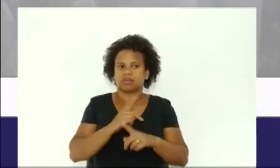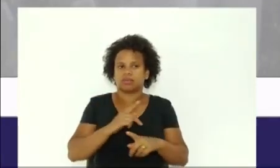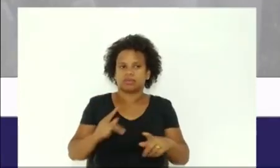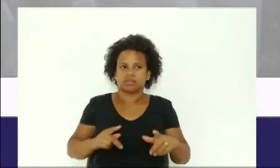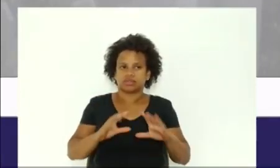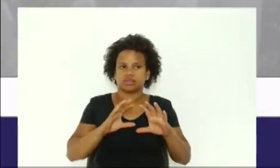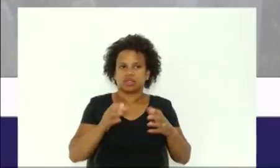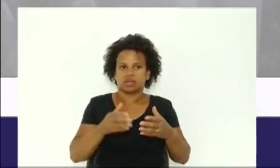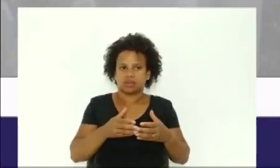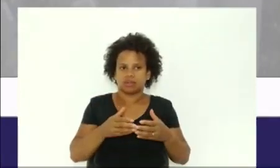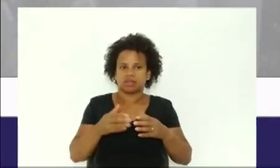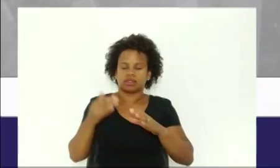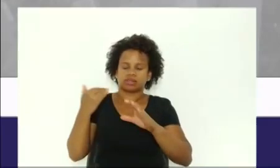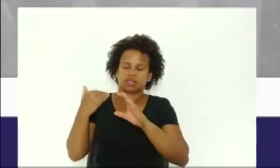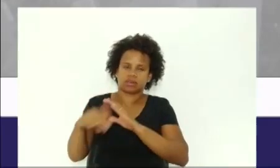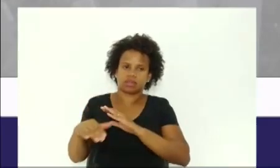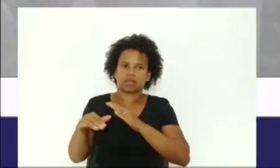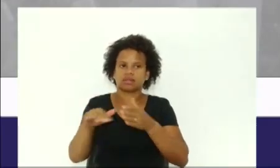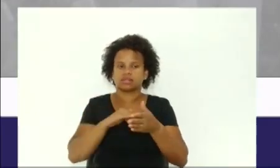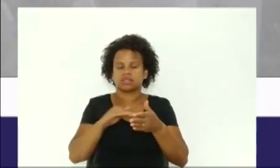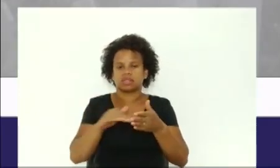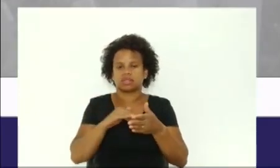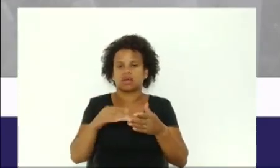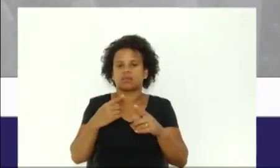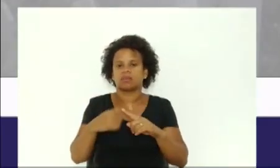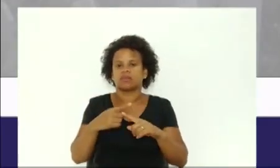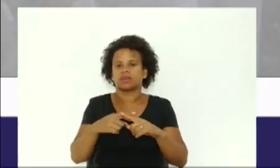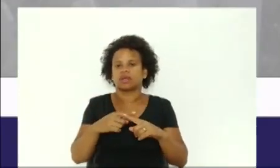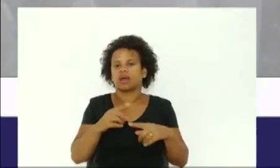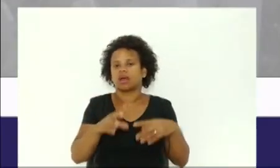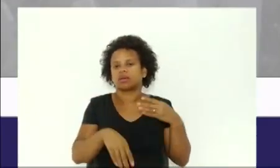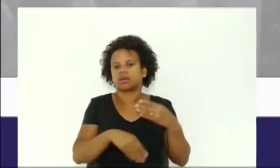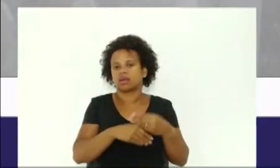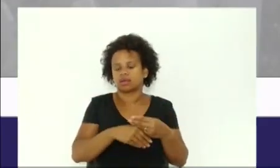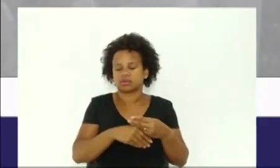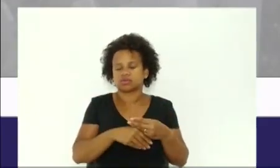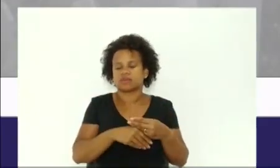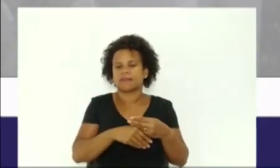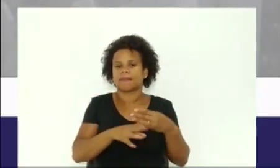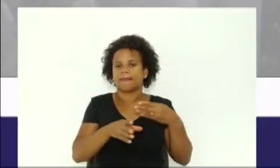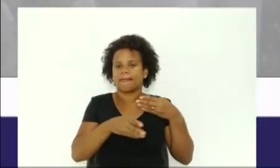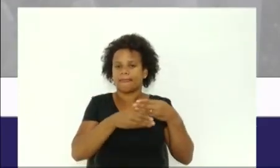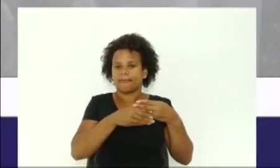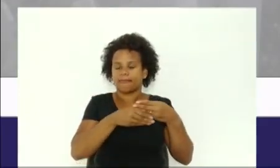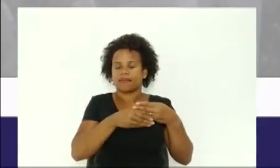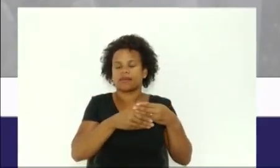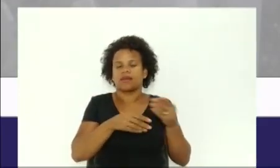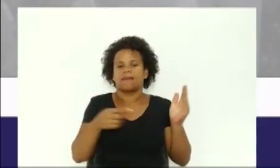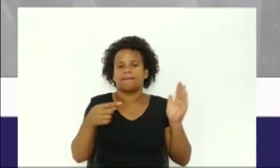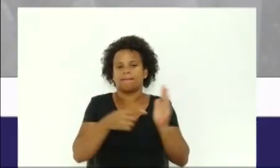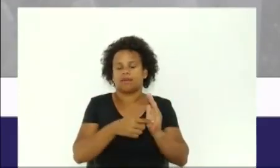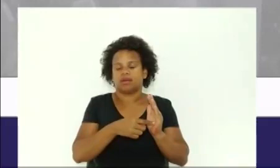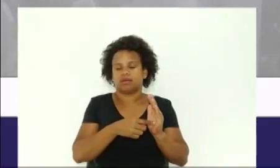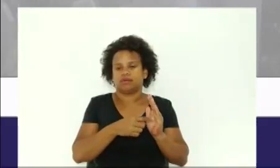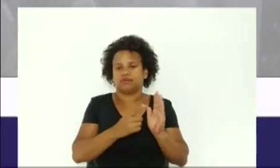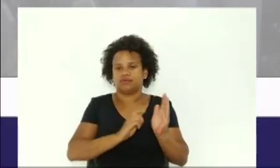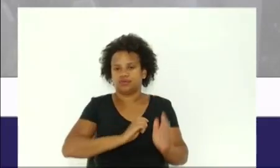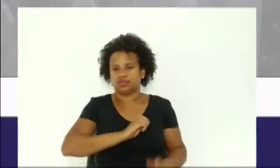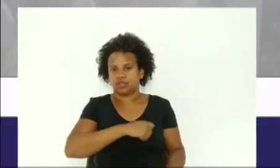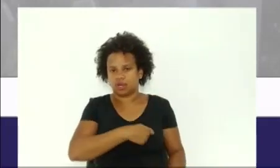eles encaminharam ao secretário, foi por que que no anexo de metas fiscais, a renúncia dos dois anos subsequentes,